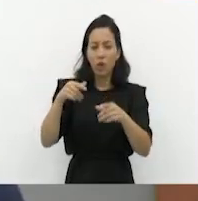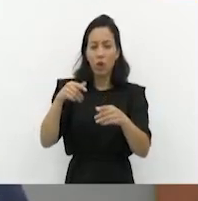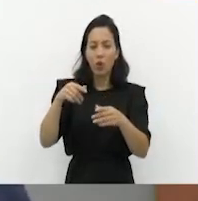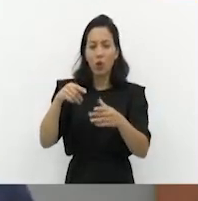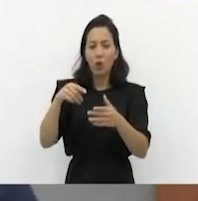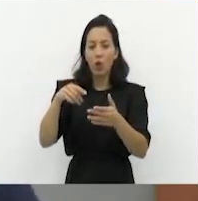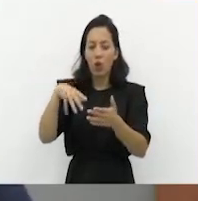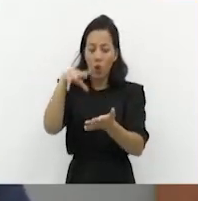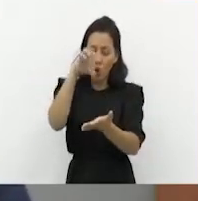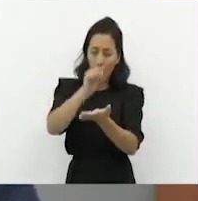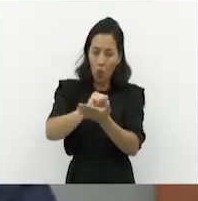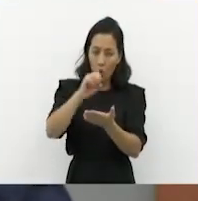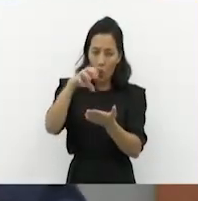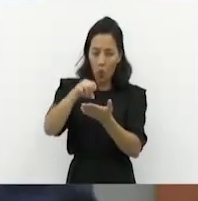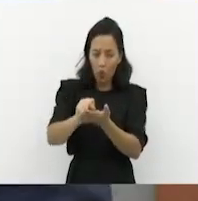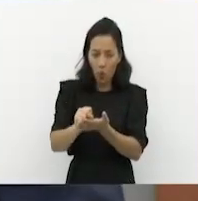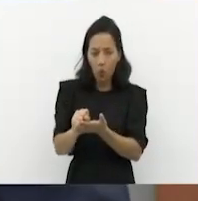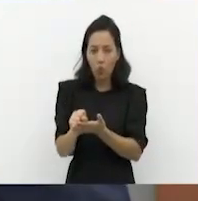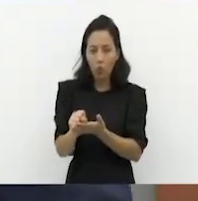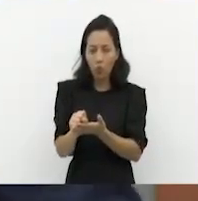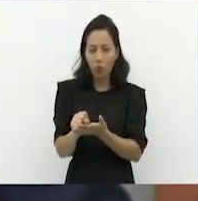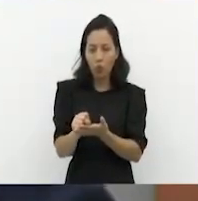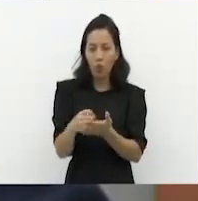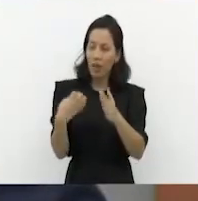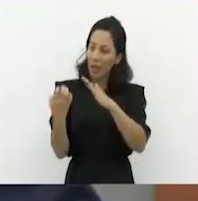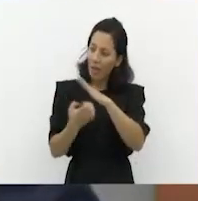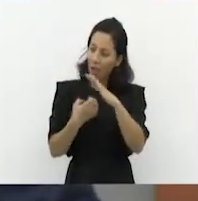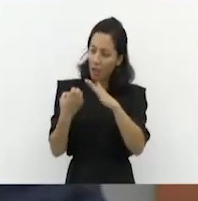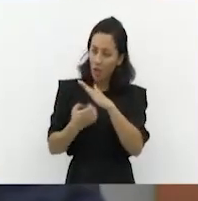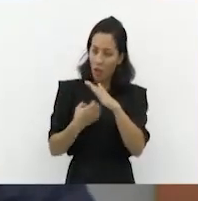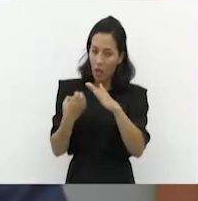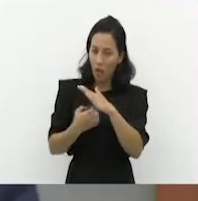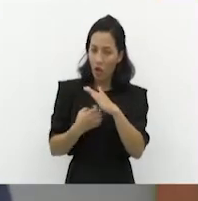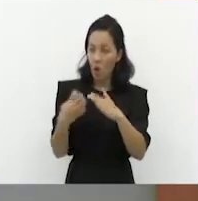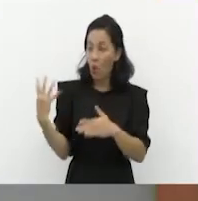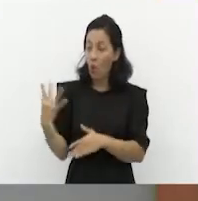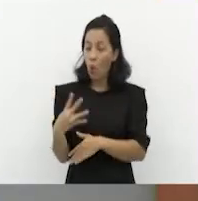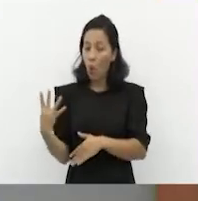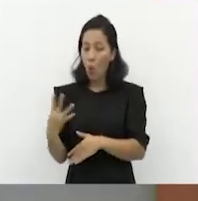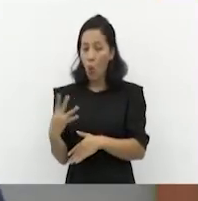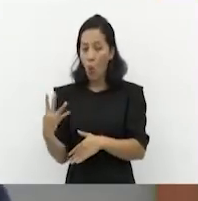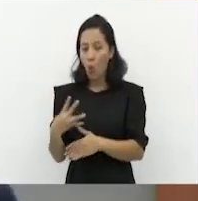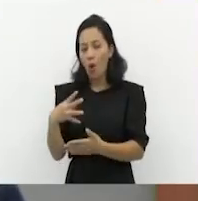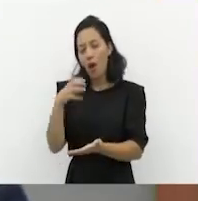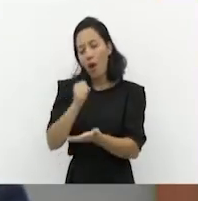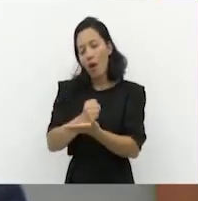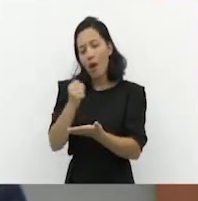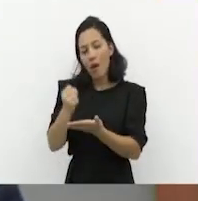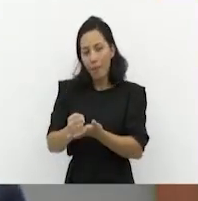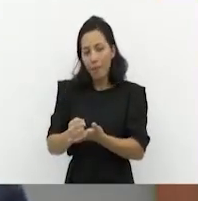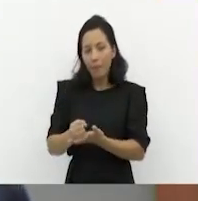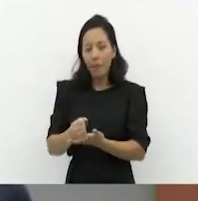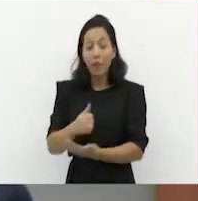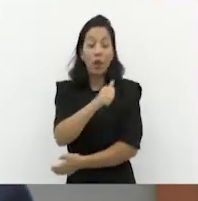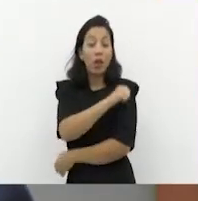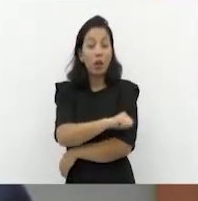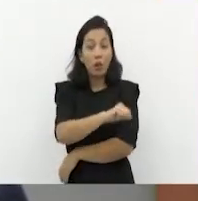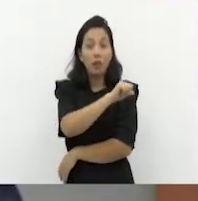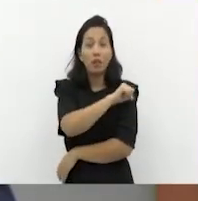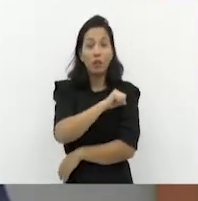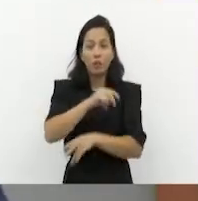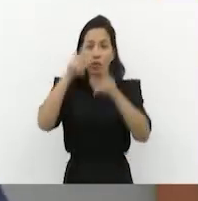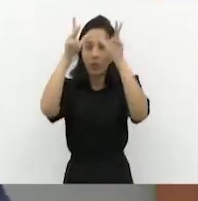de empresas para a quarteirização de contratação de enfermeiros e